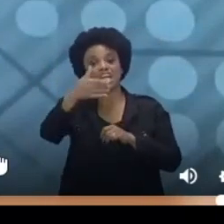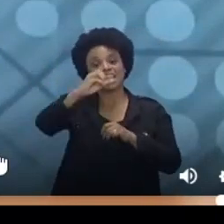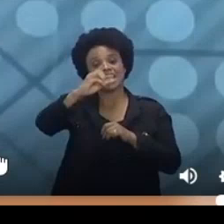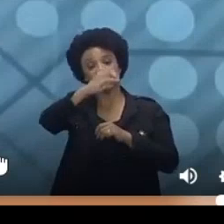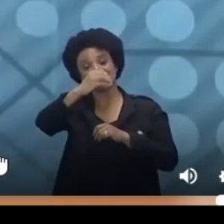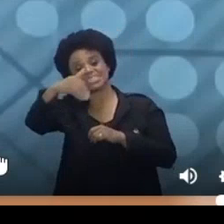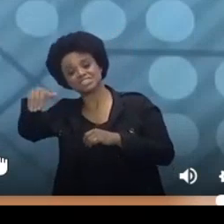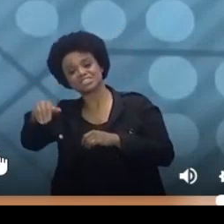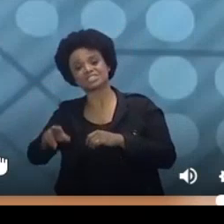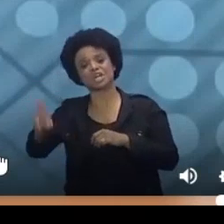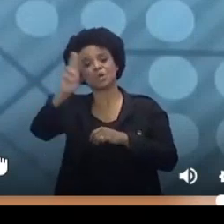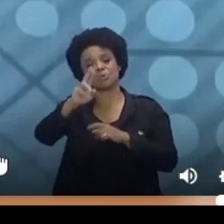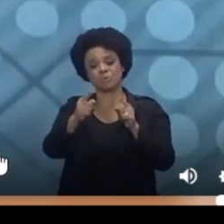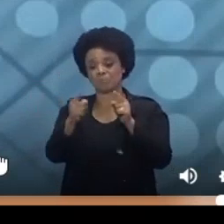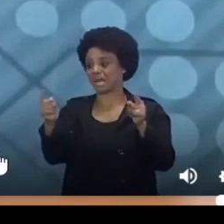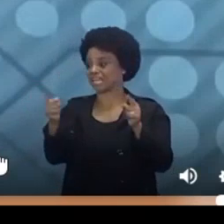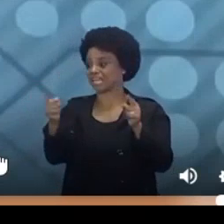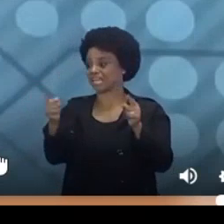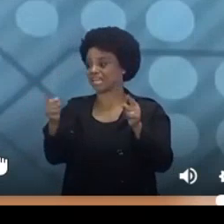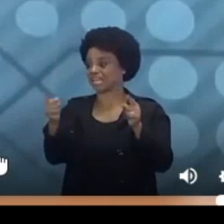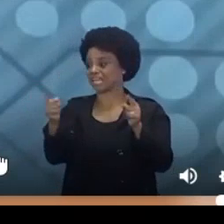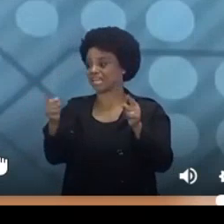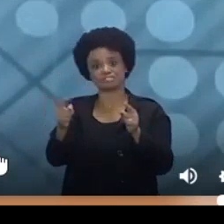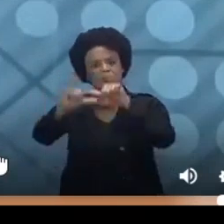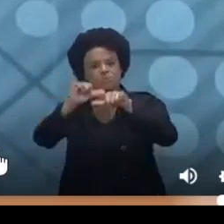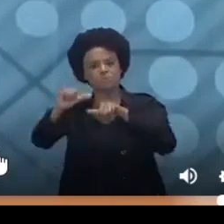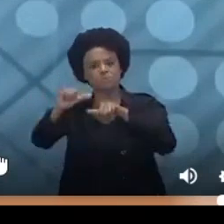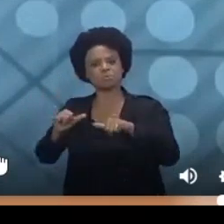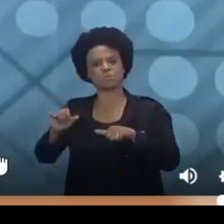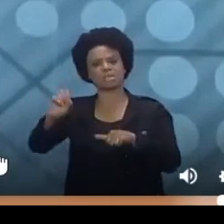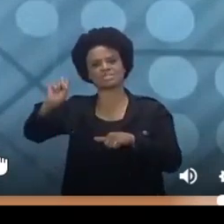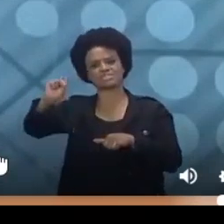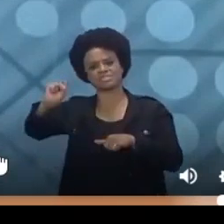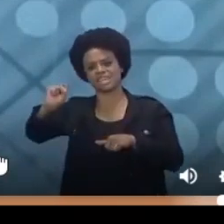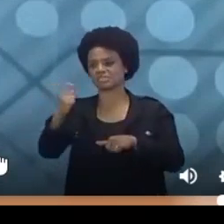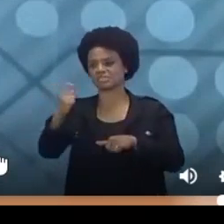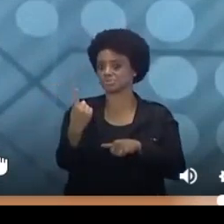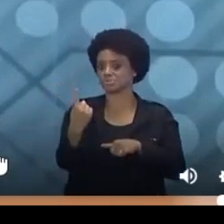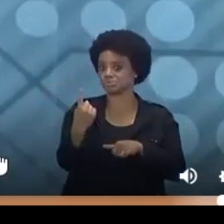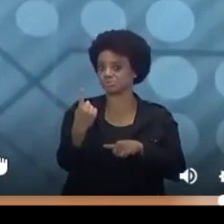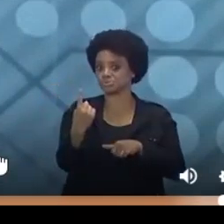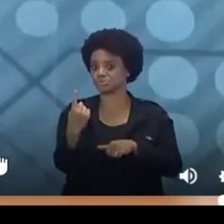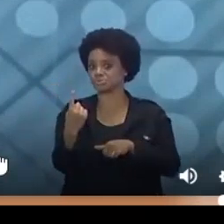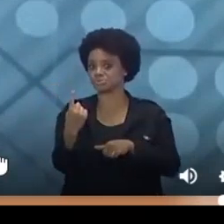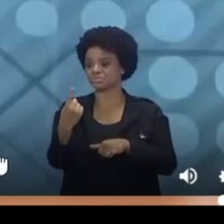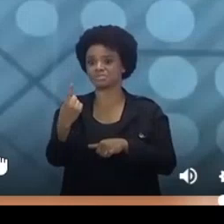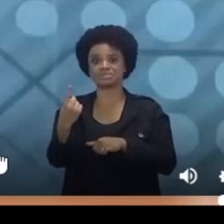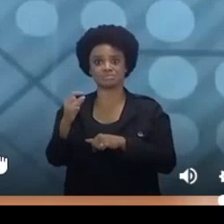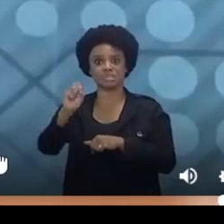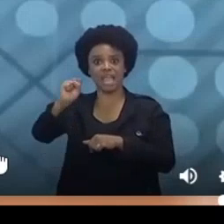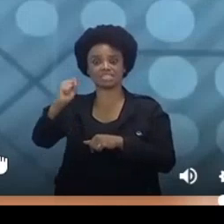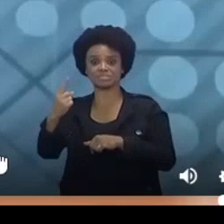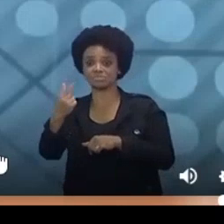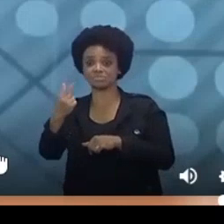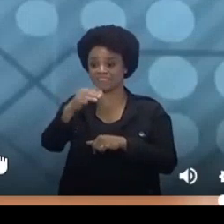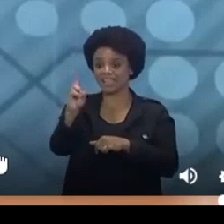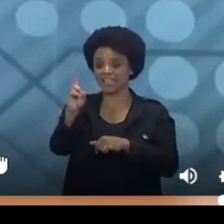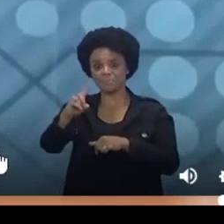centímetros, utiliza medidas maiores, ou seja, muda o seu S1. O seu S1, em vez de estar em 10, muda